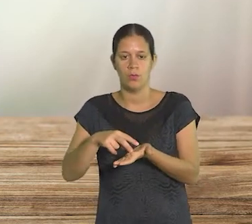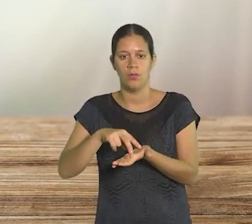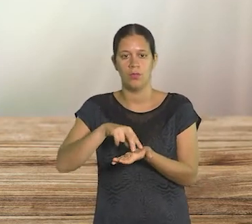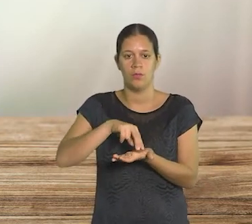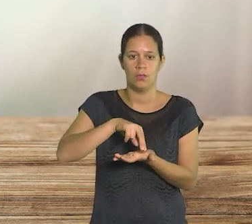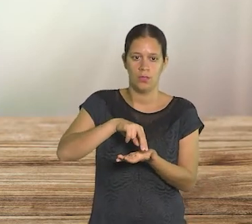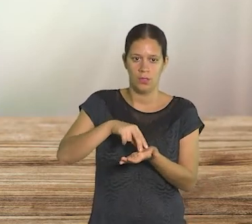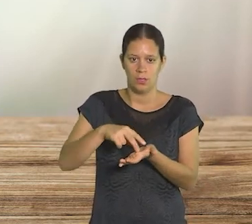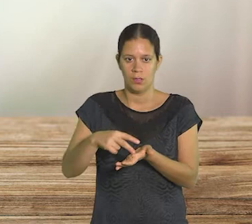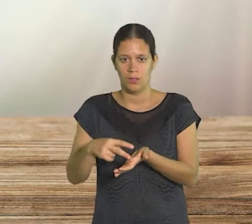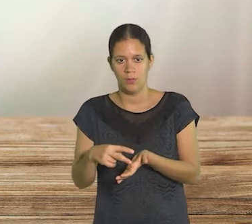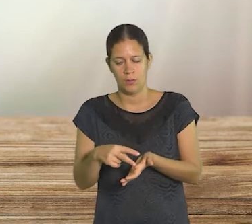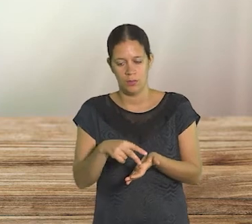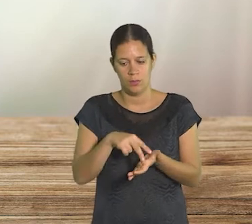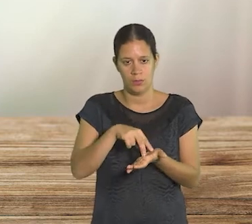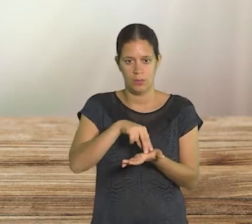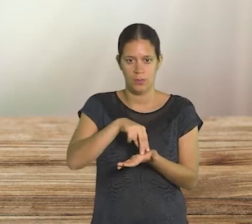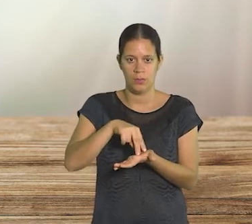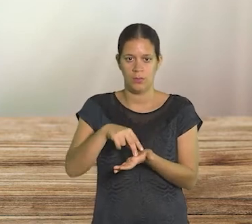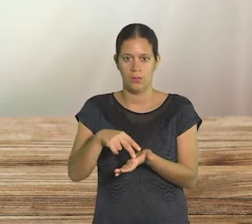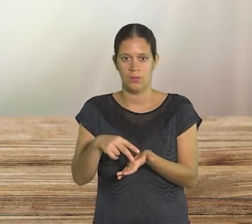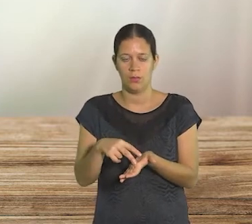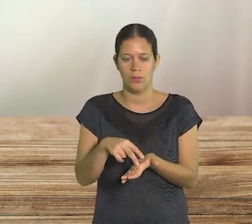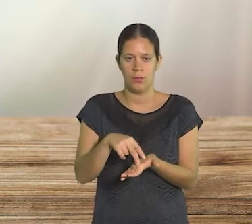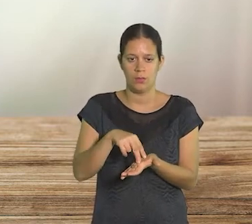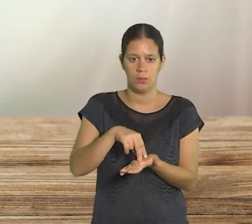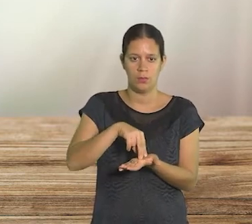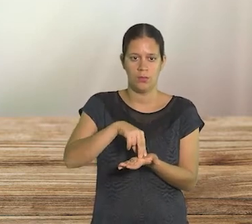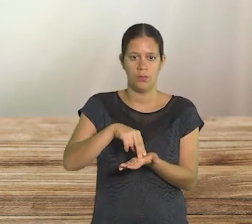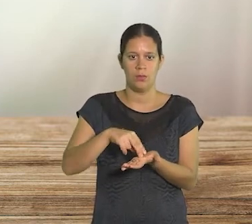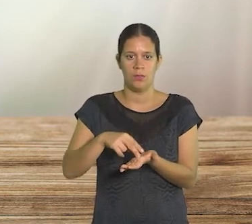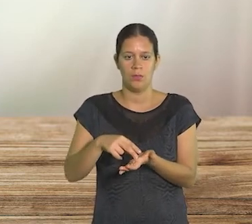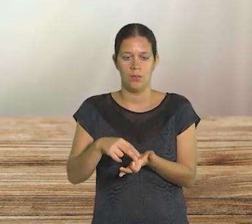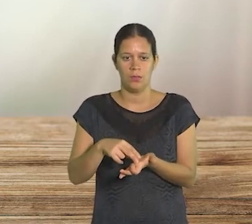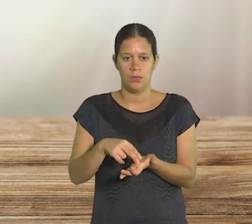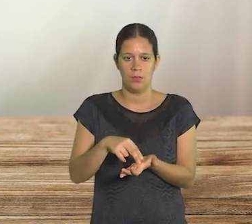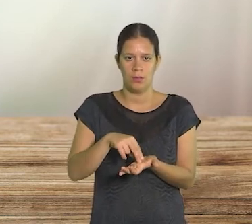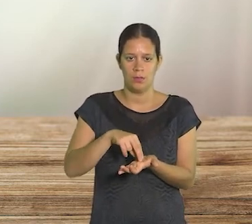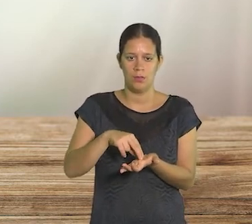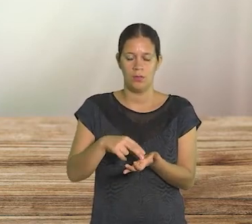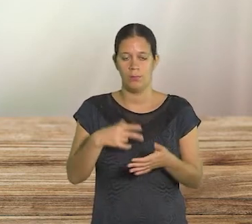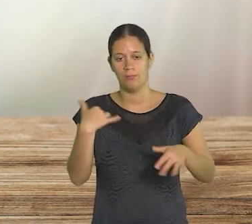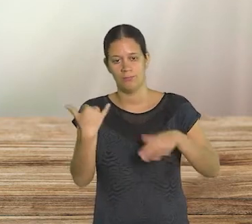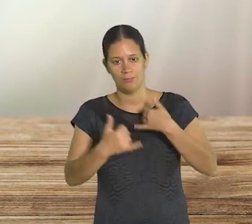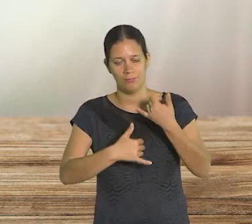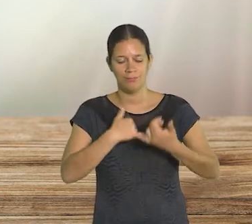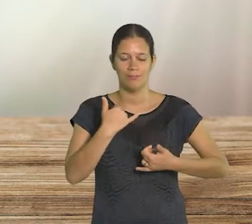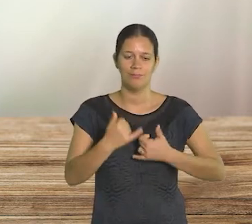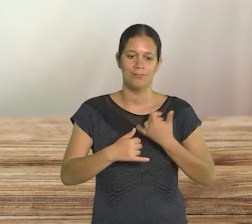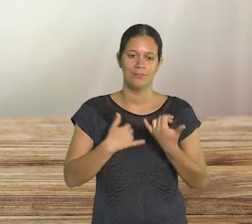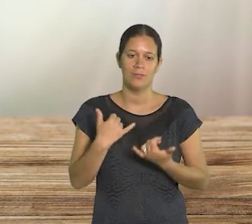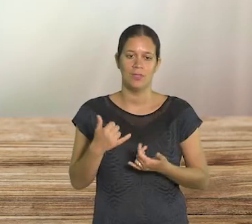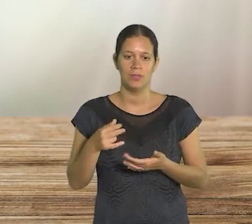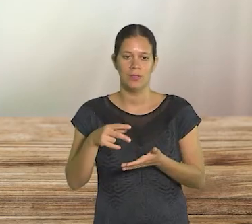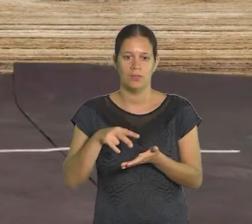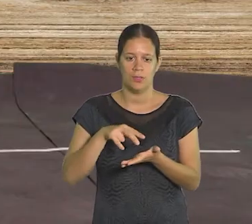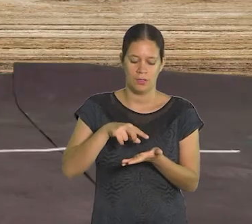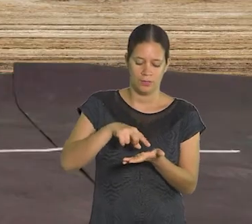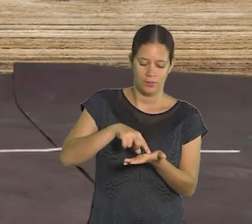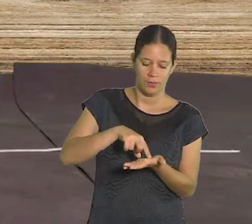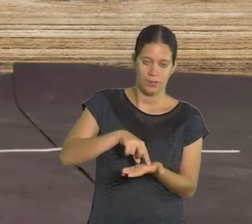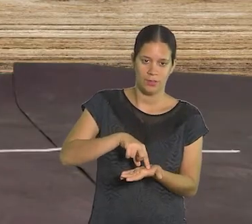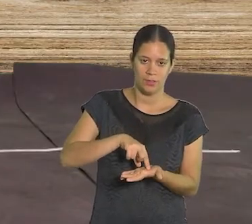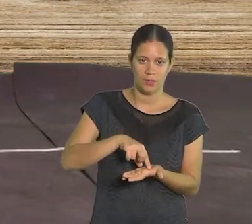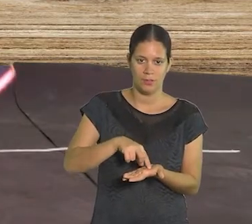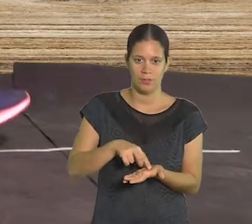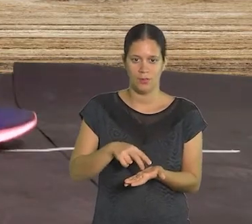ó, flexiona e vocês vão usando aqui ó, o jogo de mãos para brincar com o equilíbrio. E aí